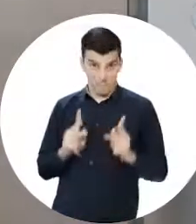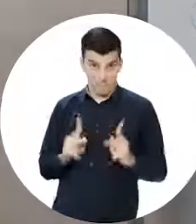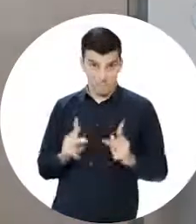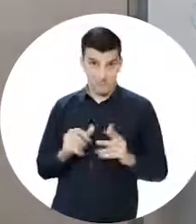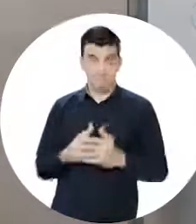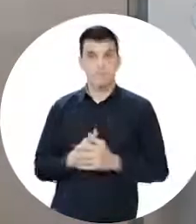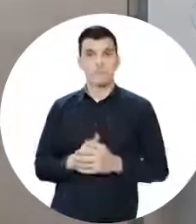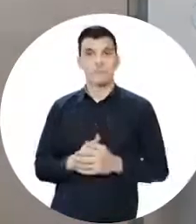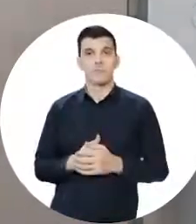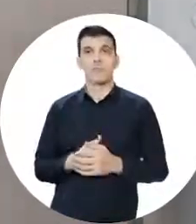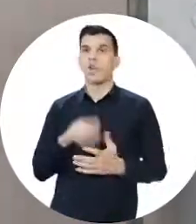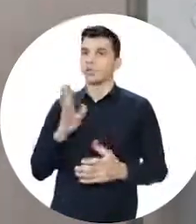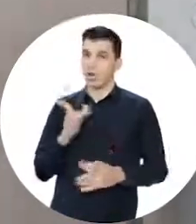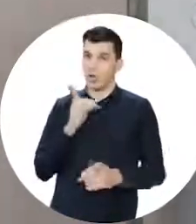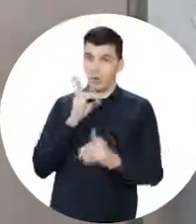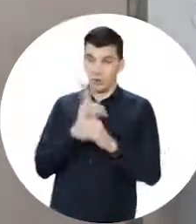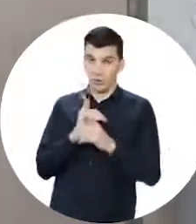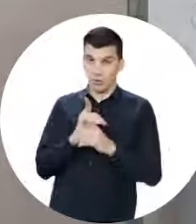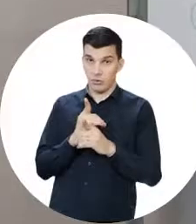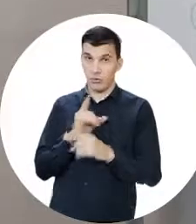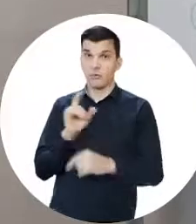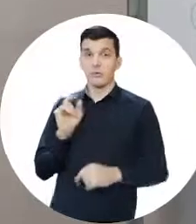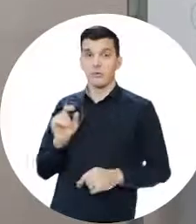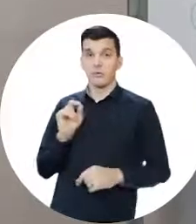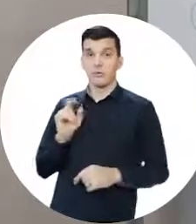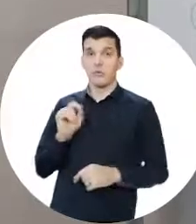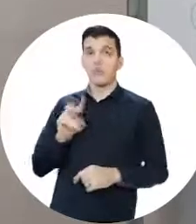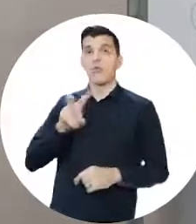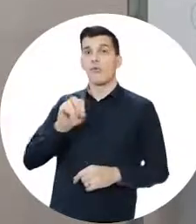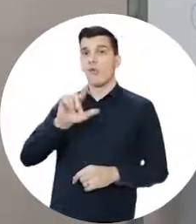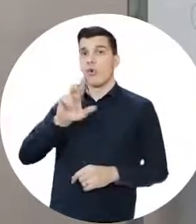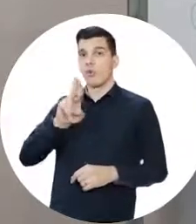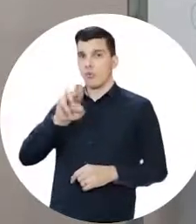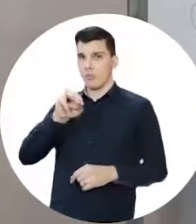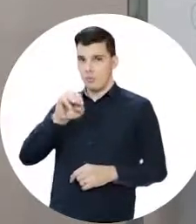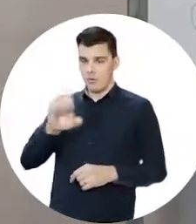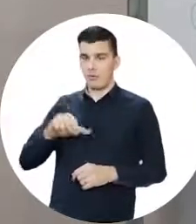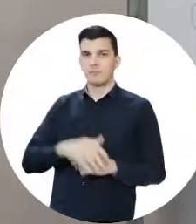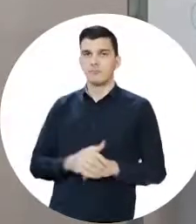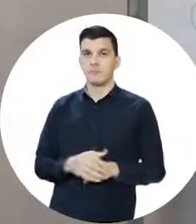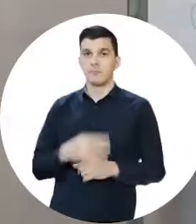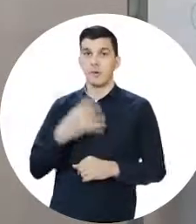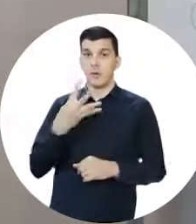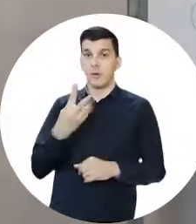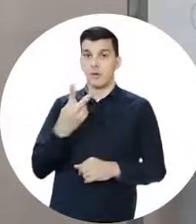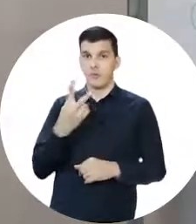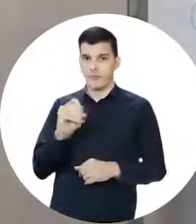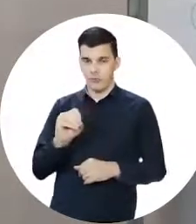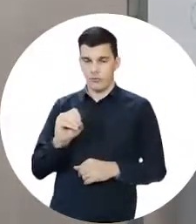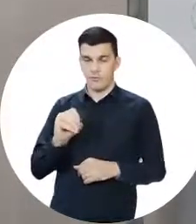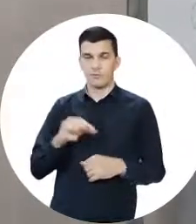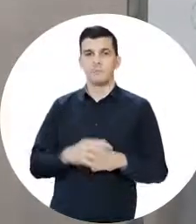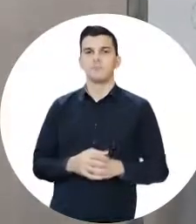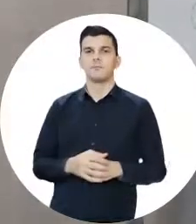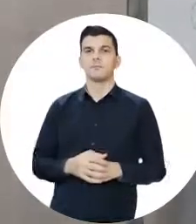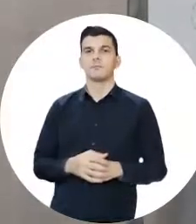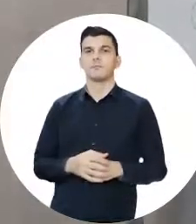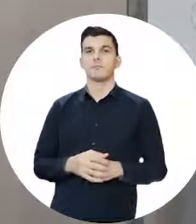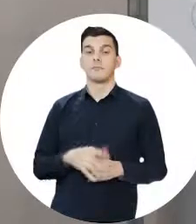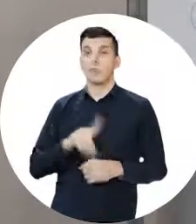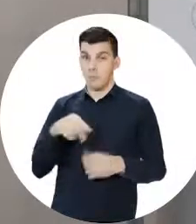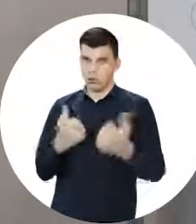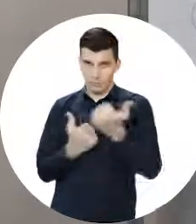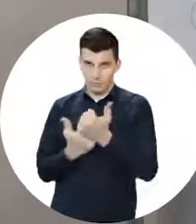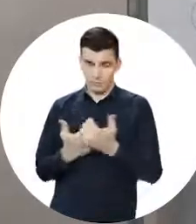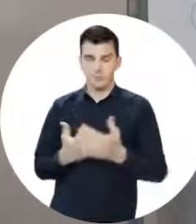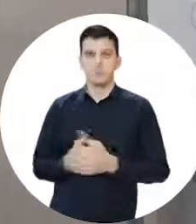Ok? Já achei, então, o volume da solução, 420. Depois a gente